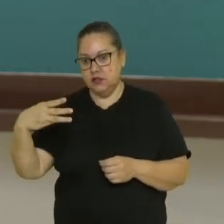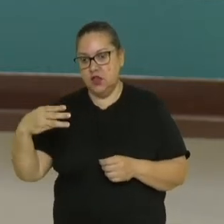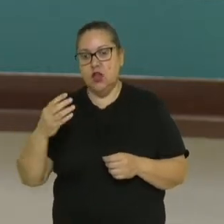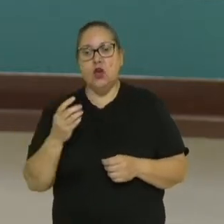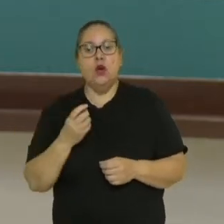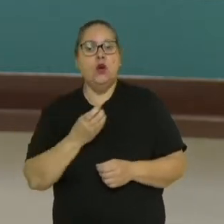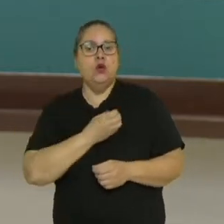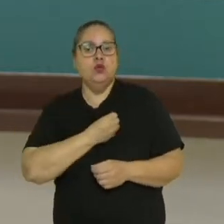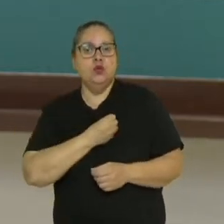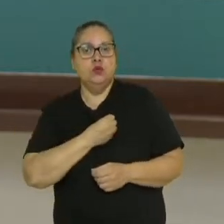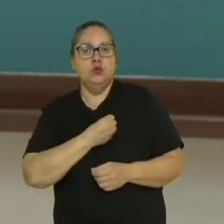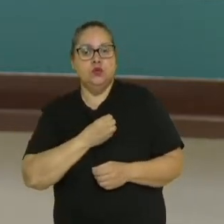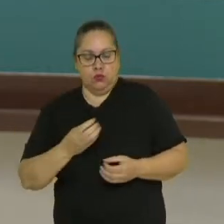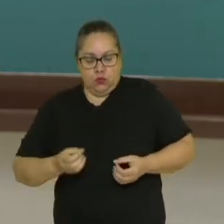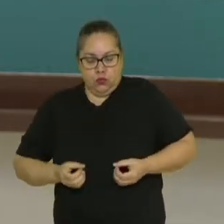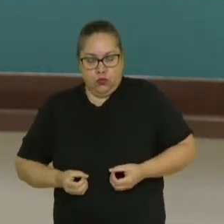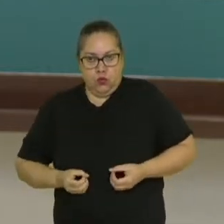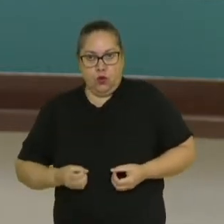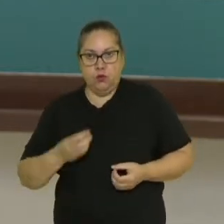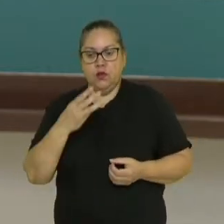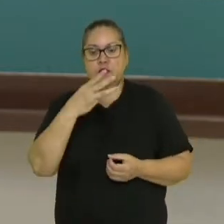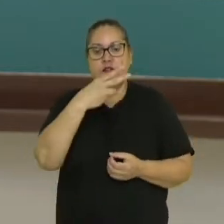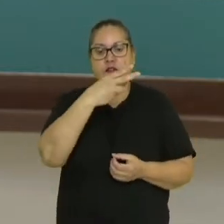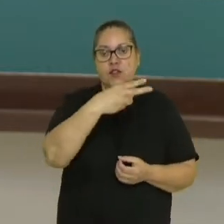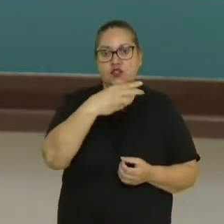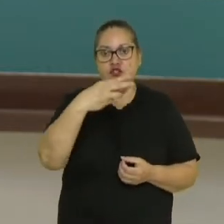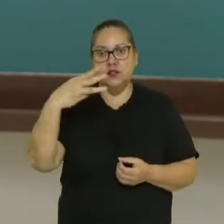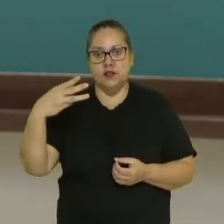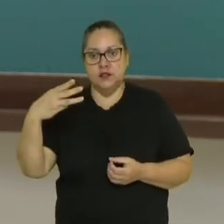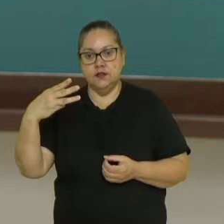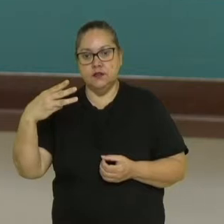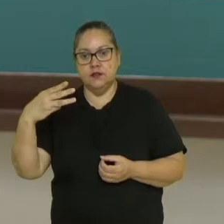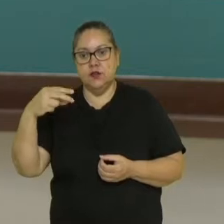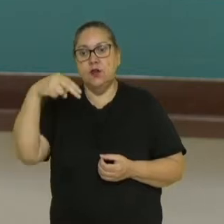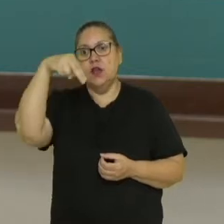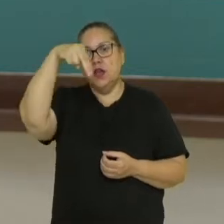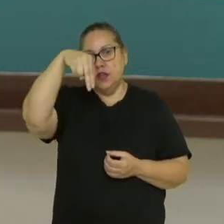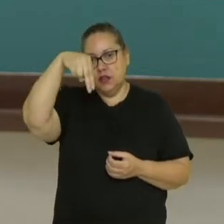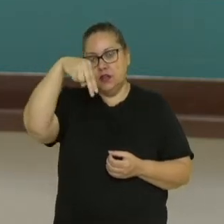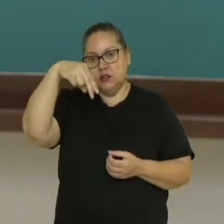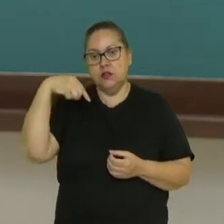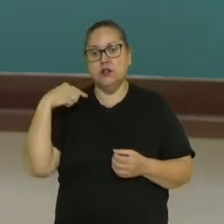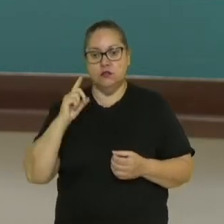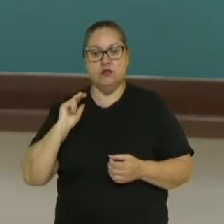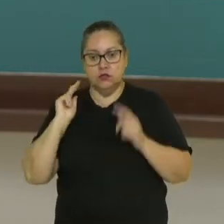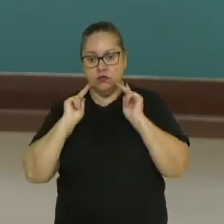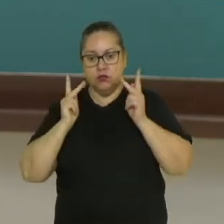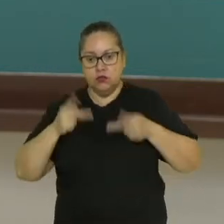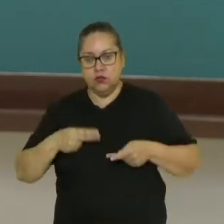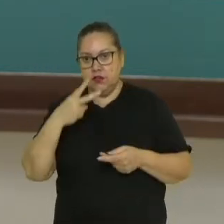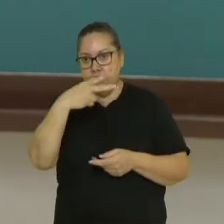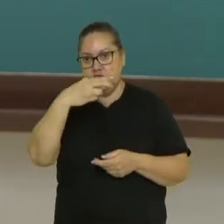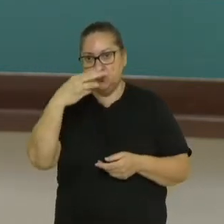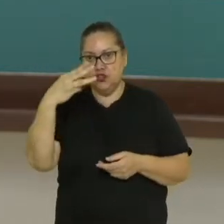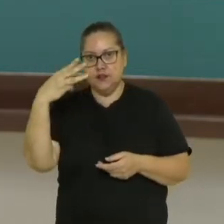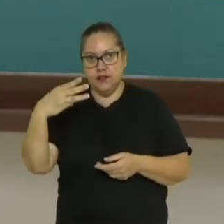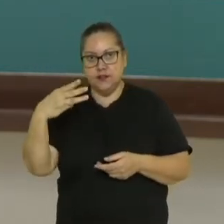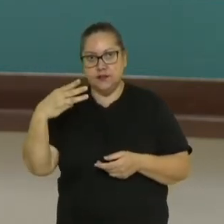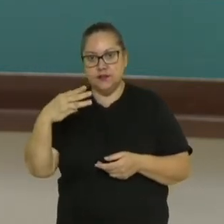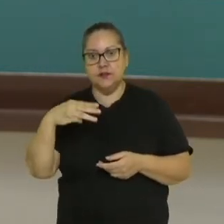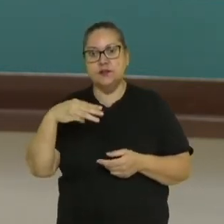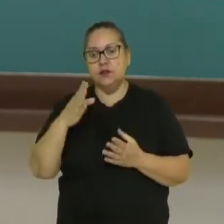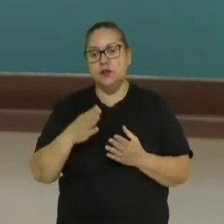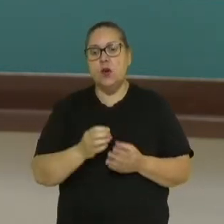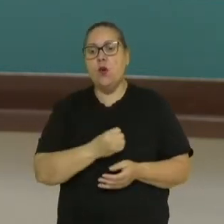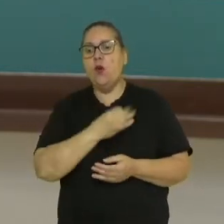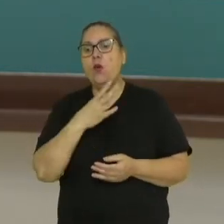número de cromossomos que tem no óvulo é 23. Então, o N na nossa espécie é 23. Então,